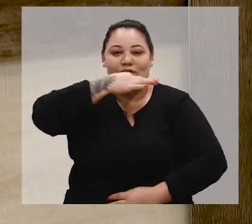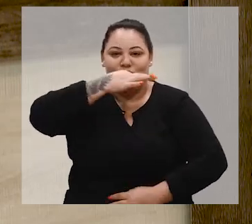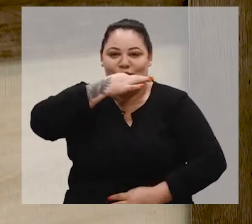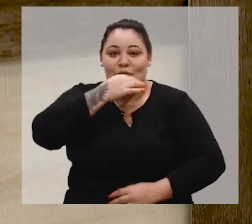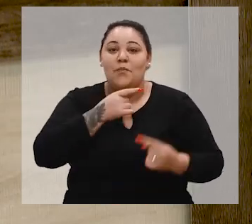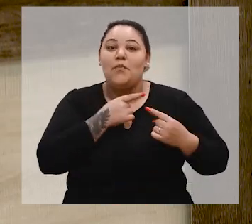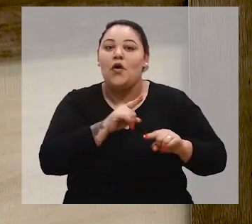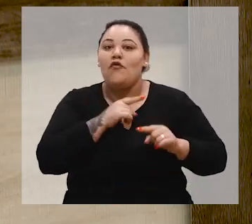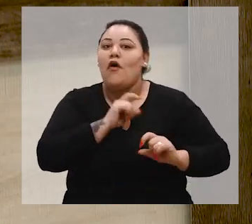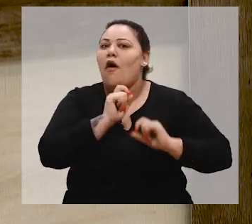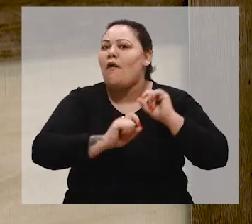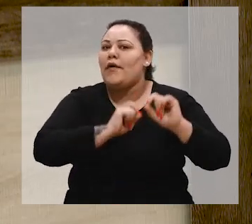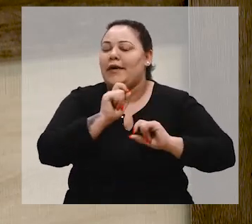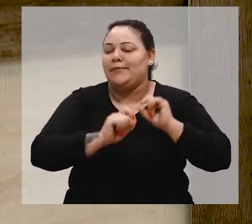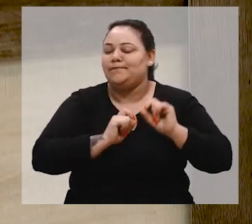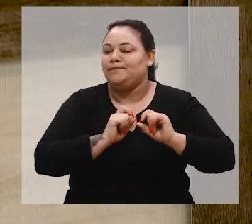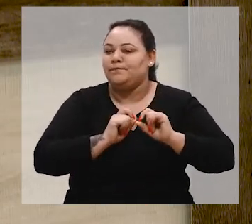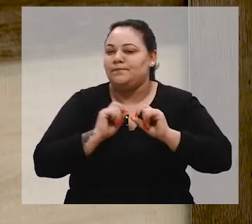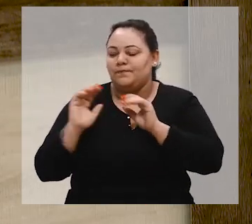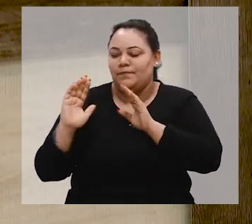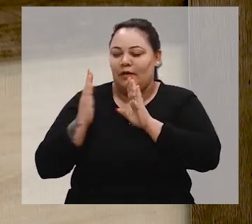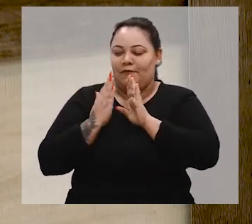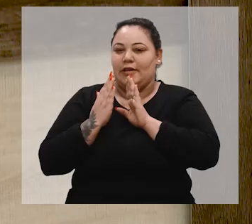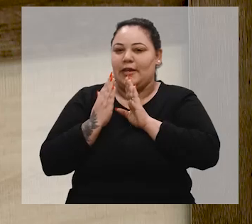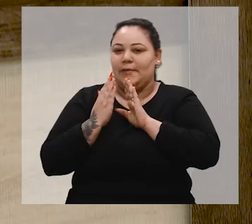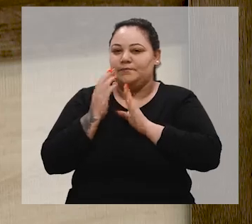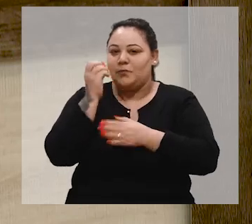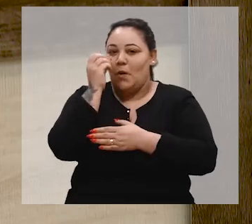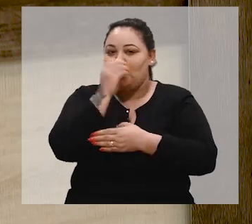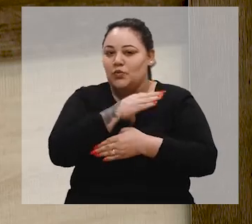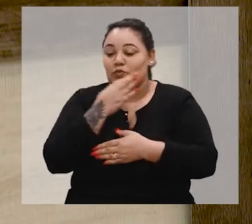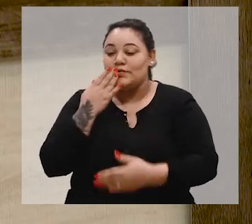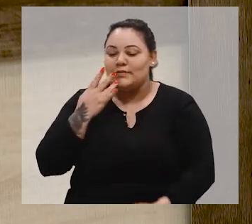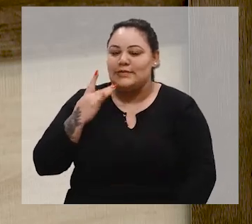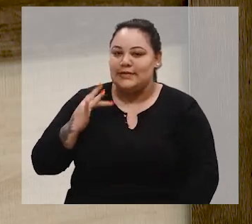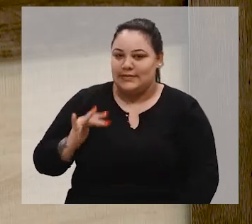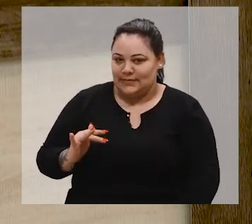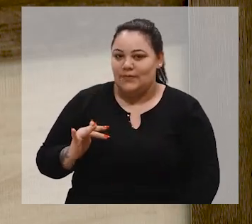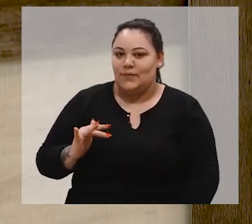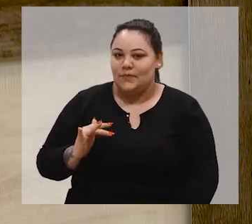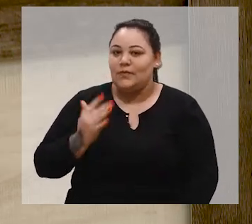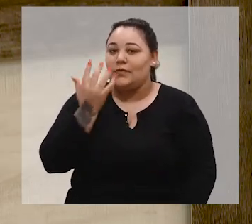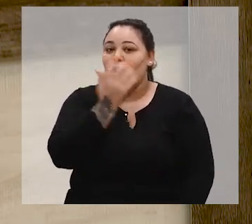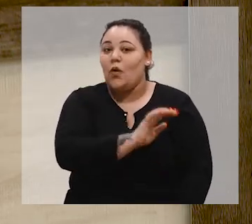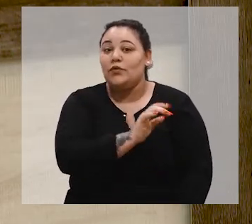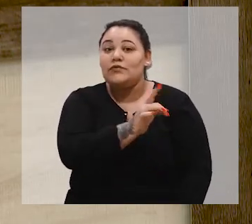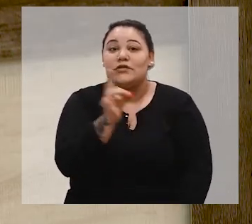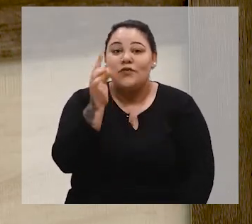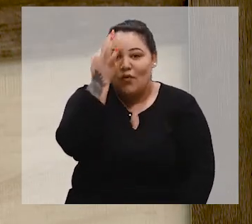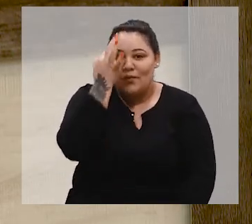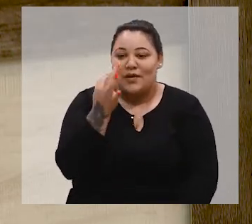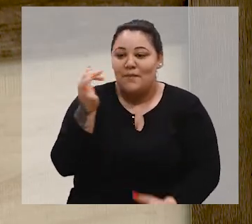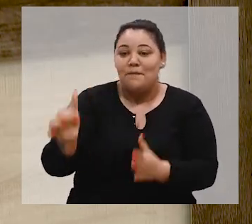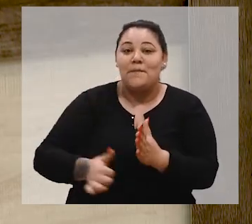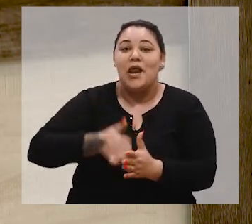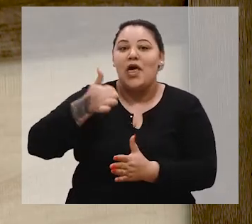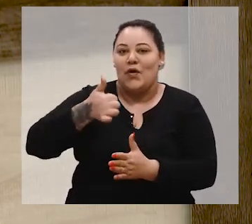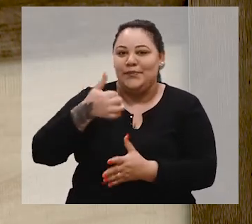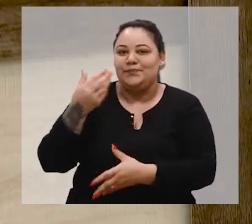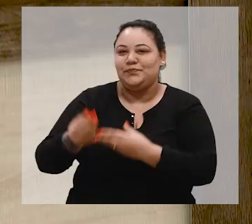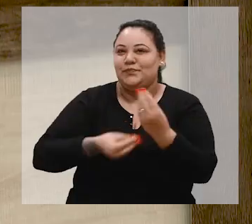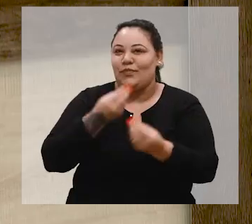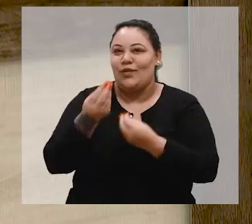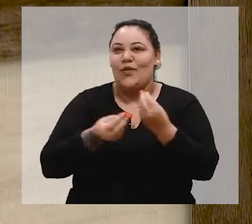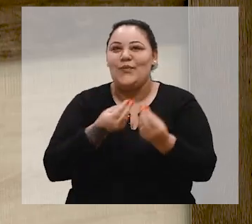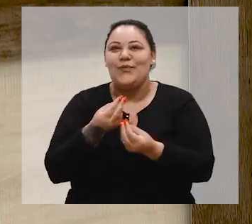provocativo no sentido do combate ao abuso infantil, digamos assim, e nós vamos entender melhor como que uma